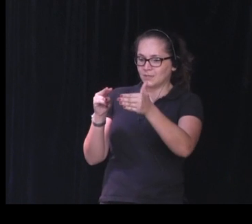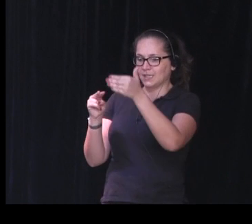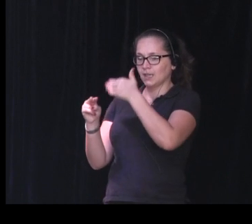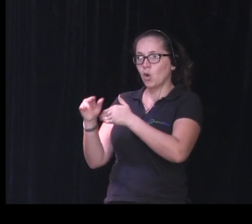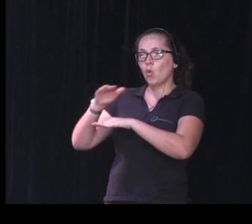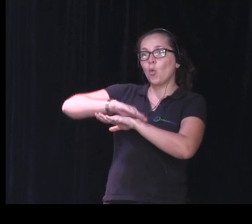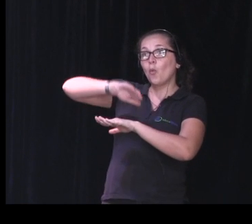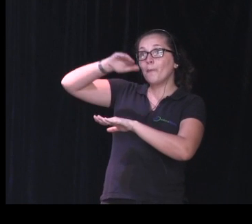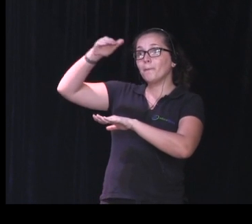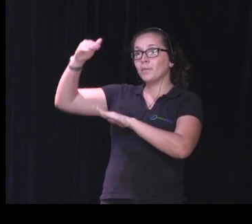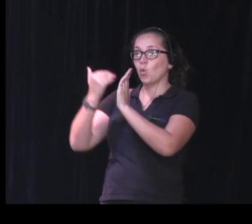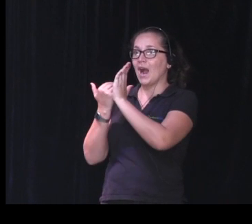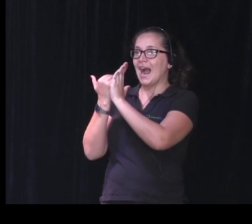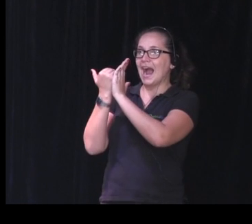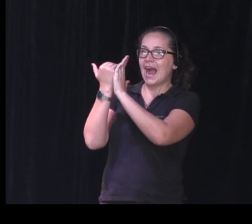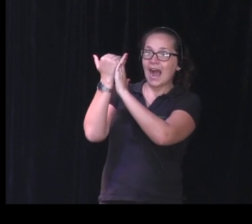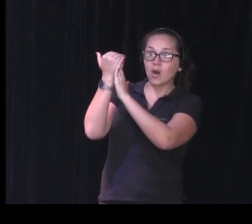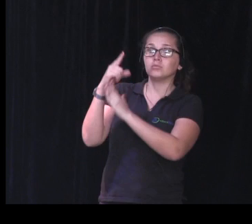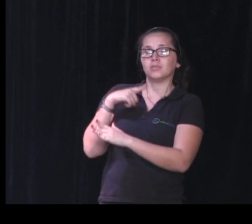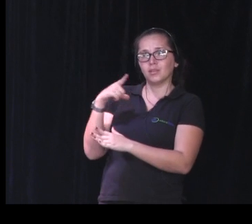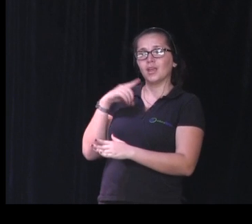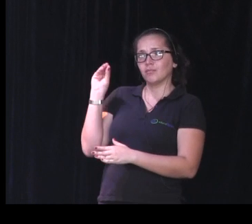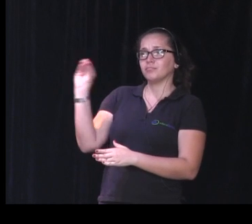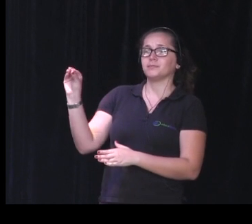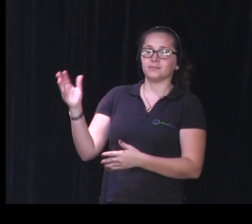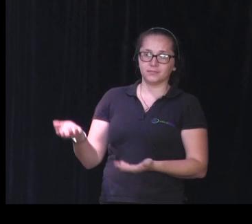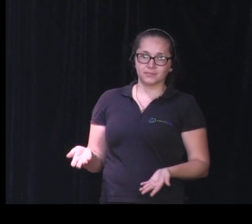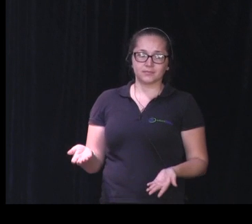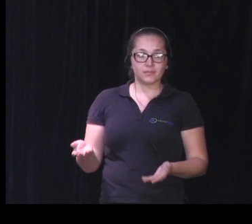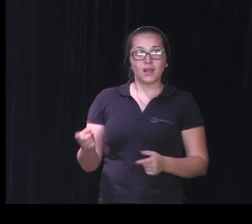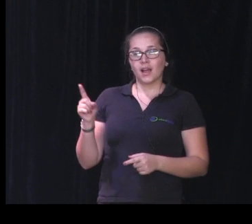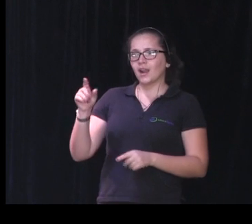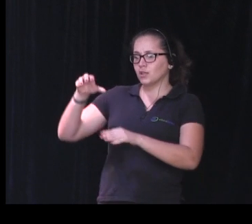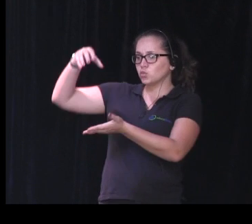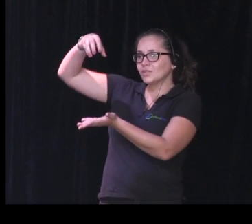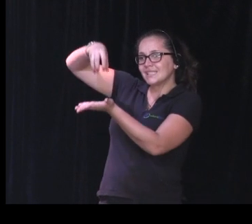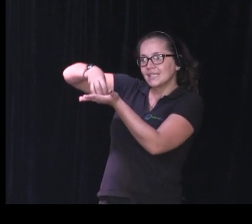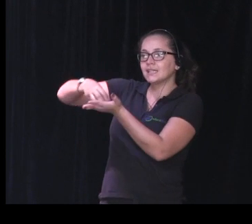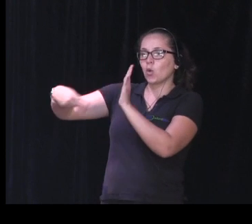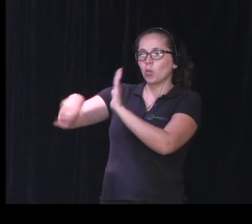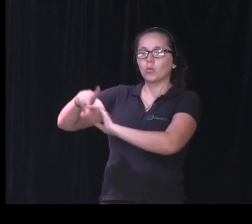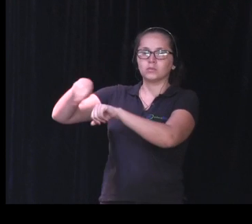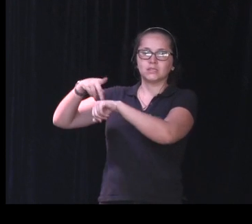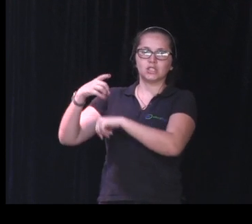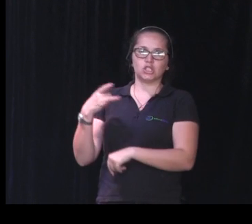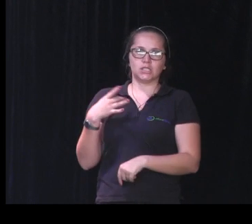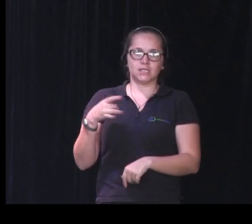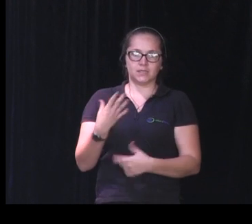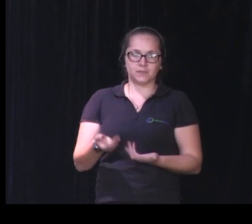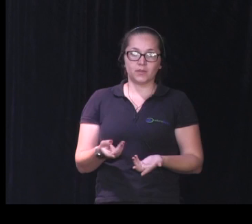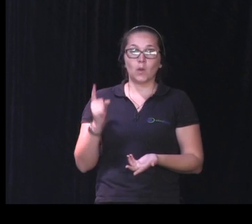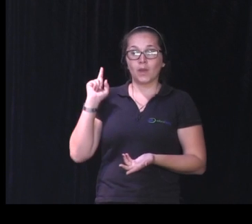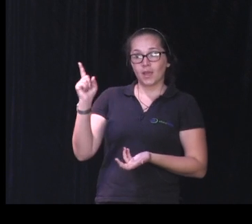ver o Aconcagua, que é o pico mais alto da cordilheira. E ele está ali, nesta parte central